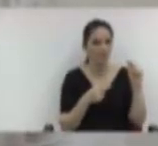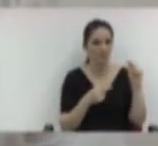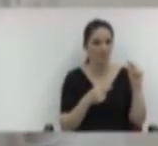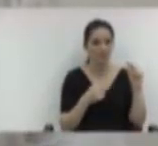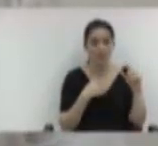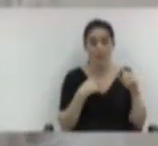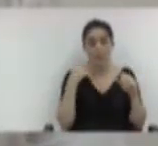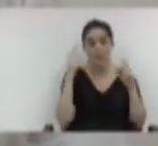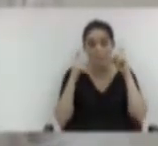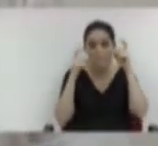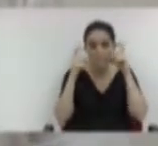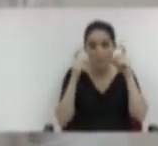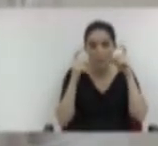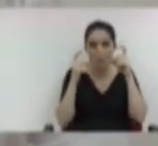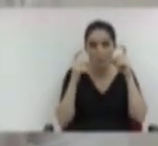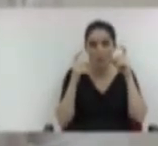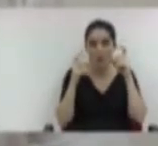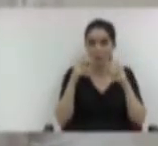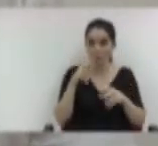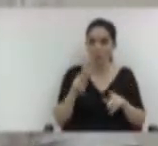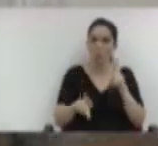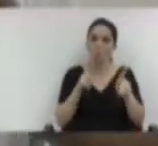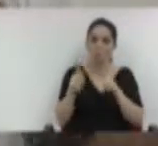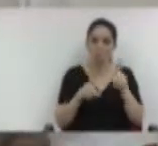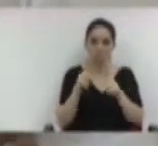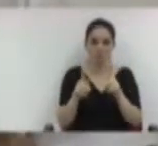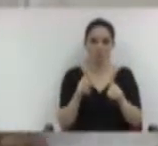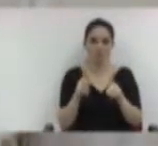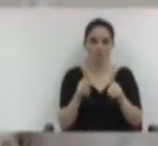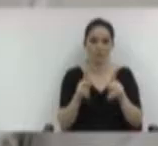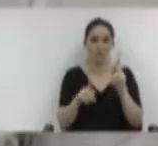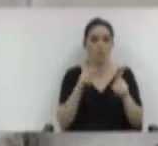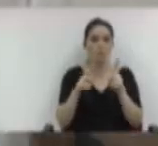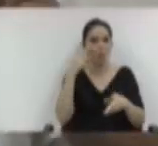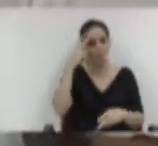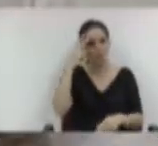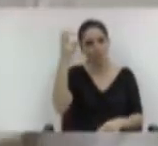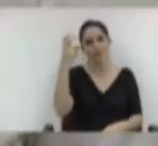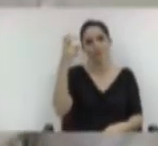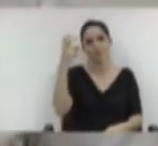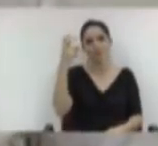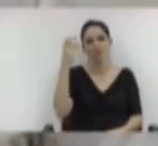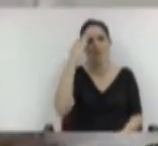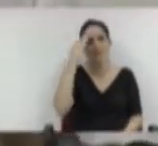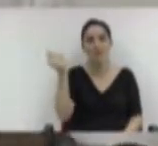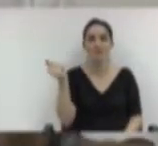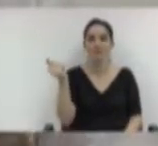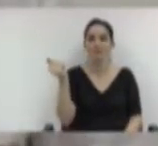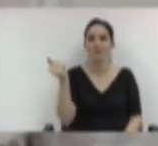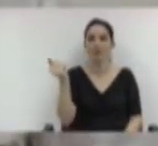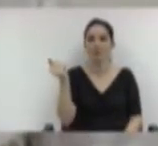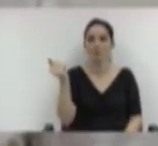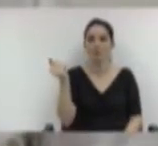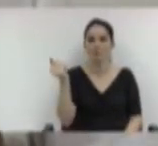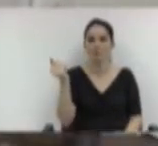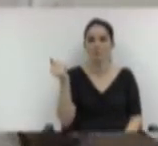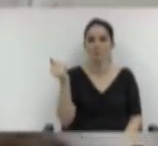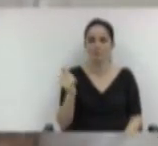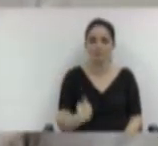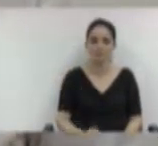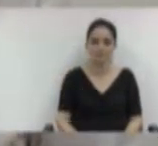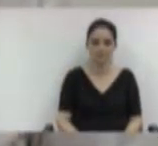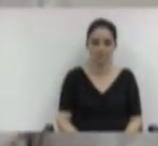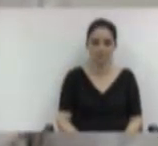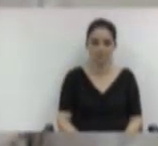com a maioria da população. Isso eu me preocupo. E a população é sábia. A população sabe a quem entregou